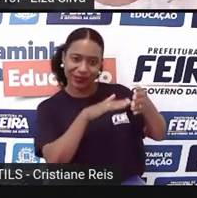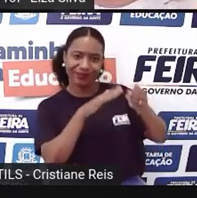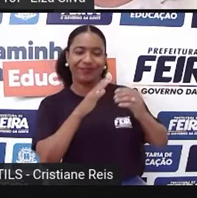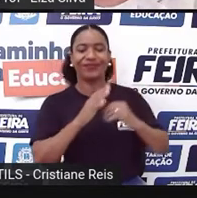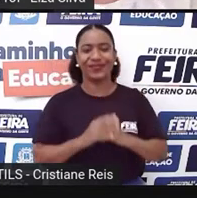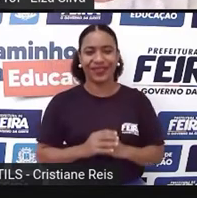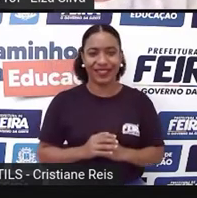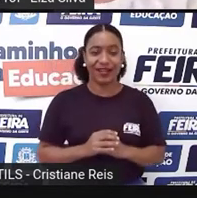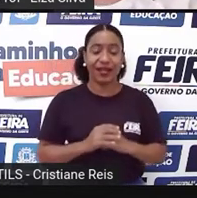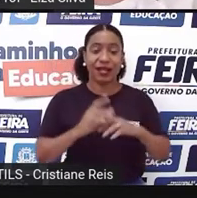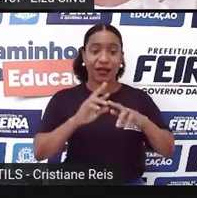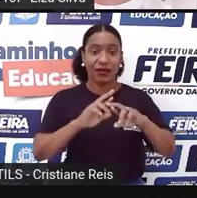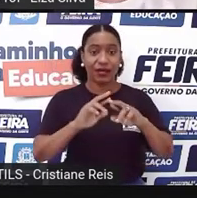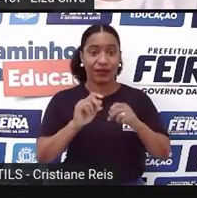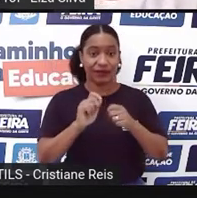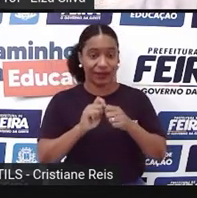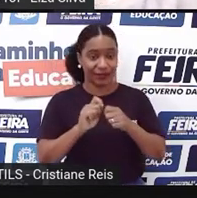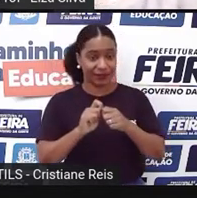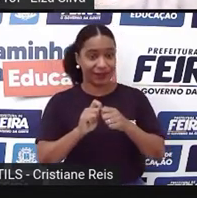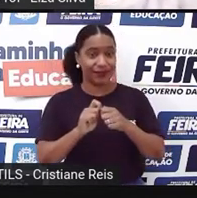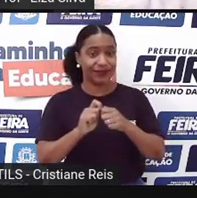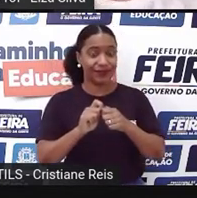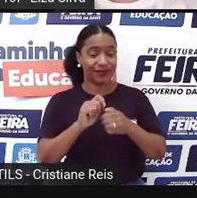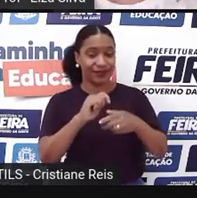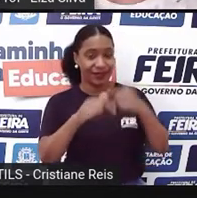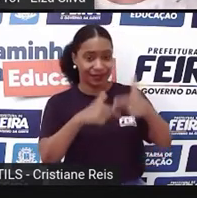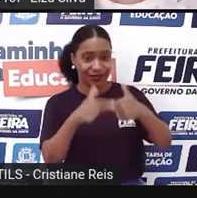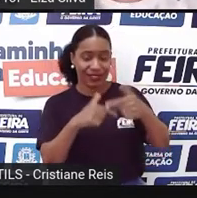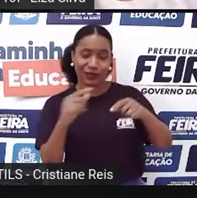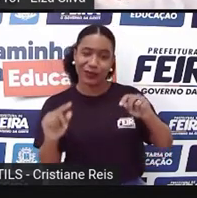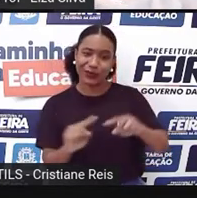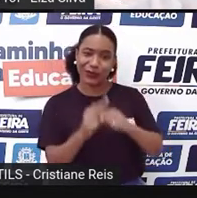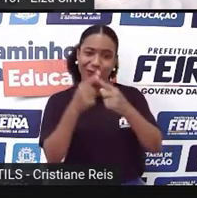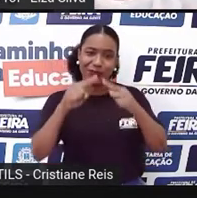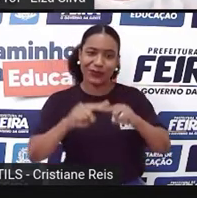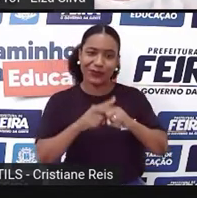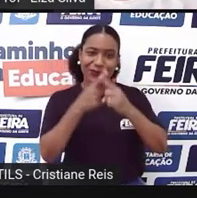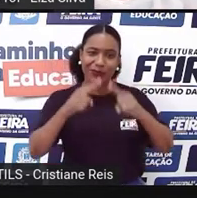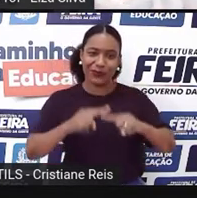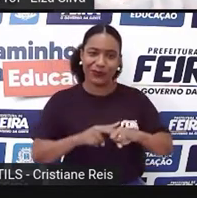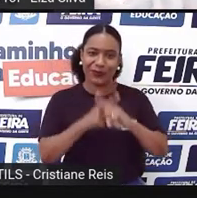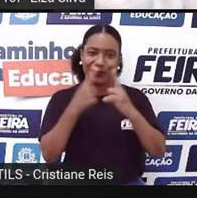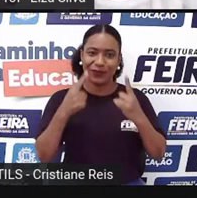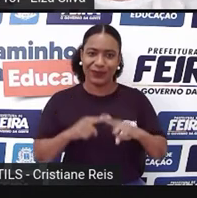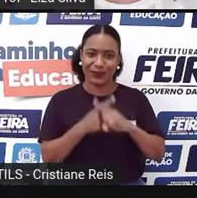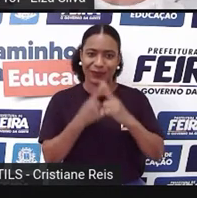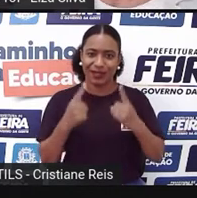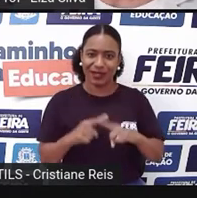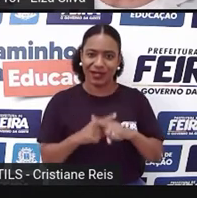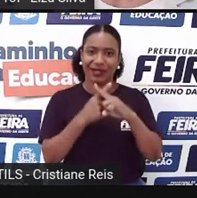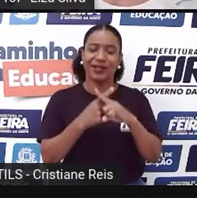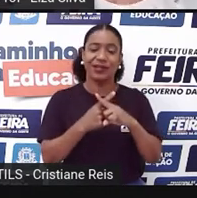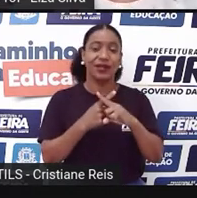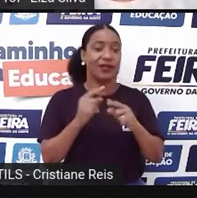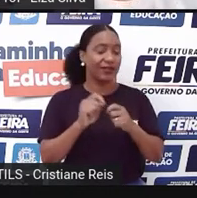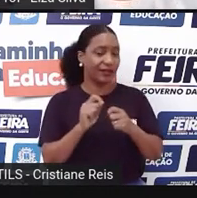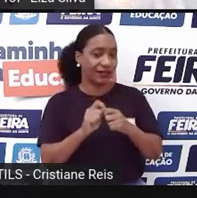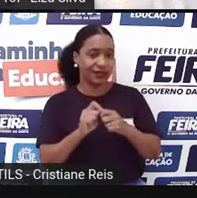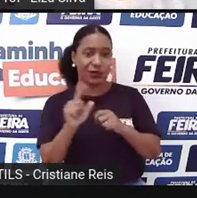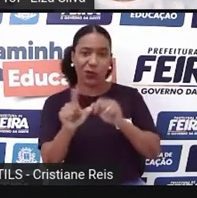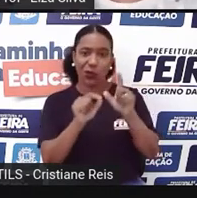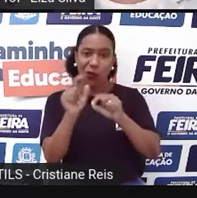fazer atividades de crochê, por exemplo, colecionar alguma